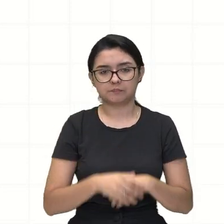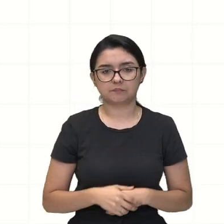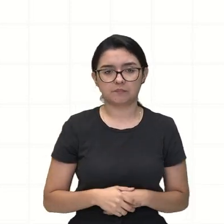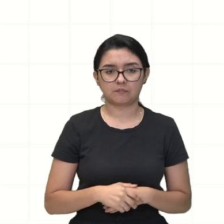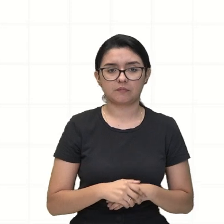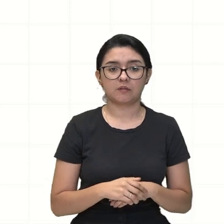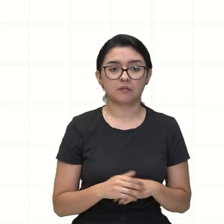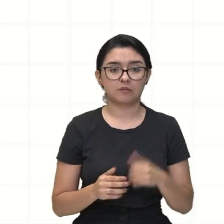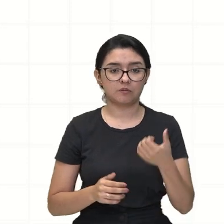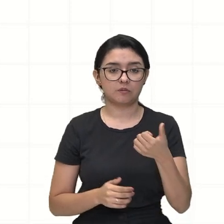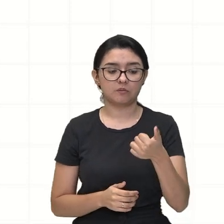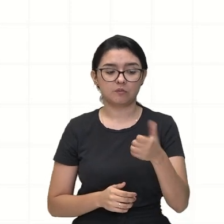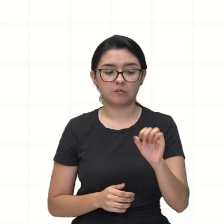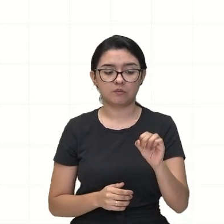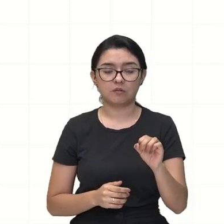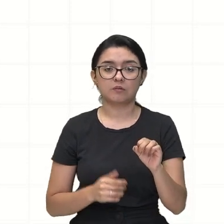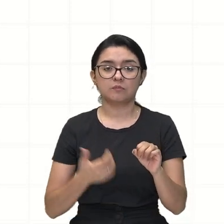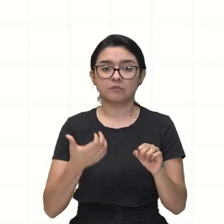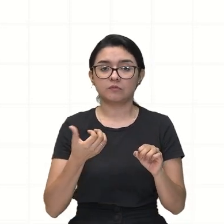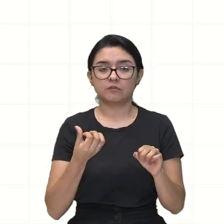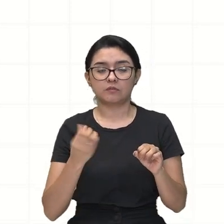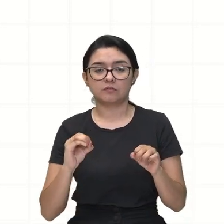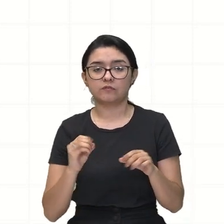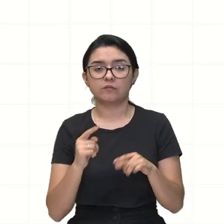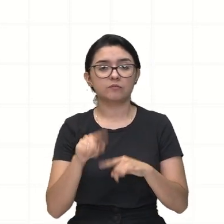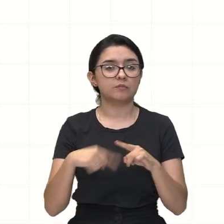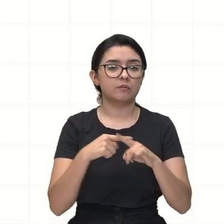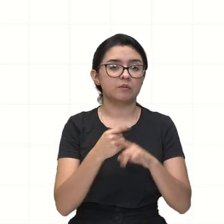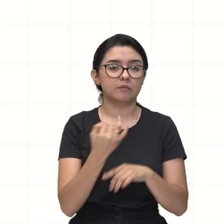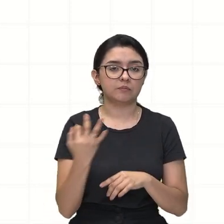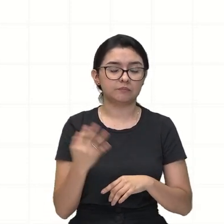para o 60 foi multiplicado por quanto?